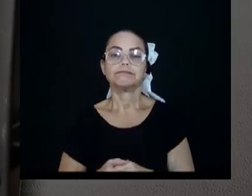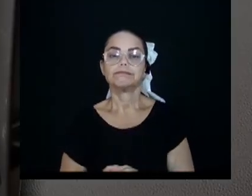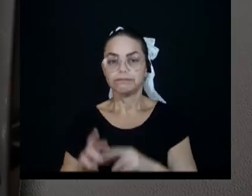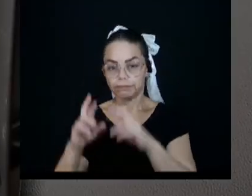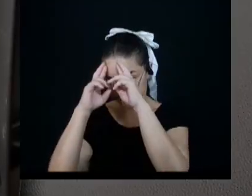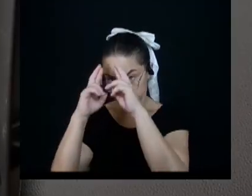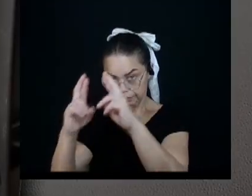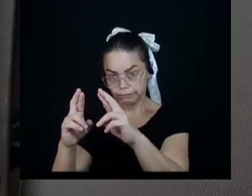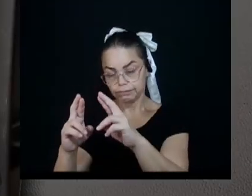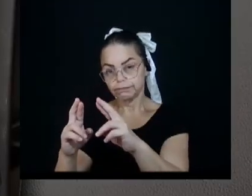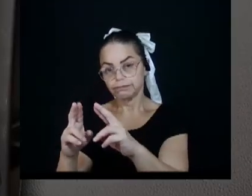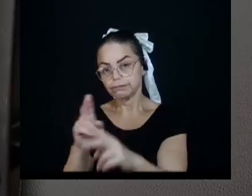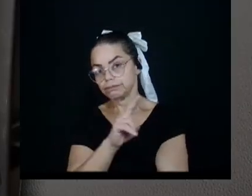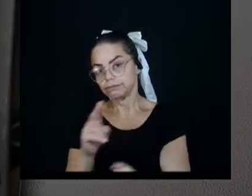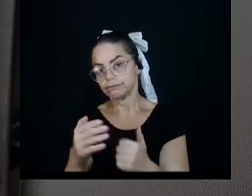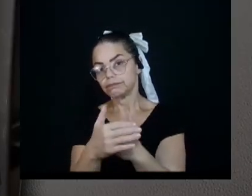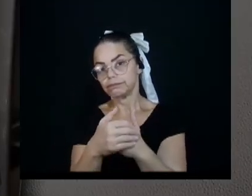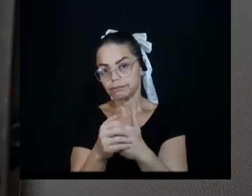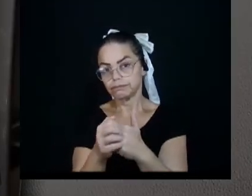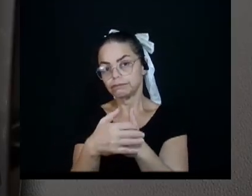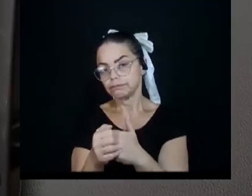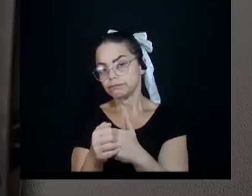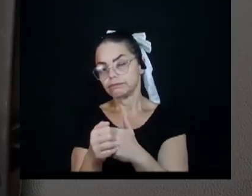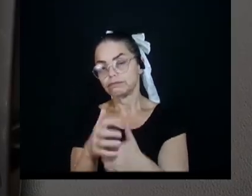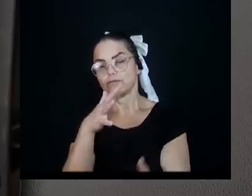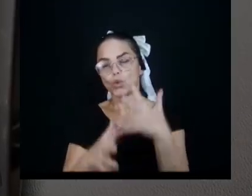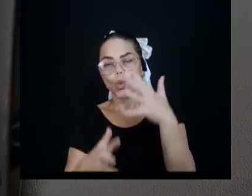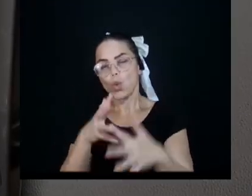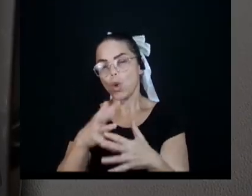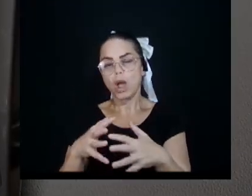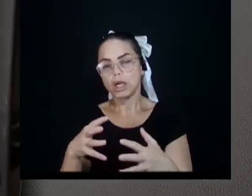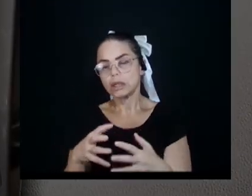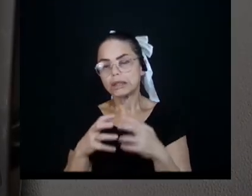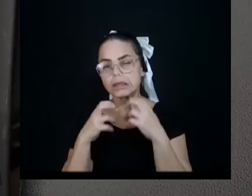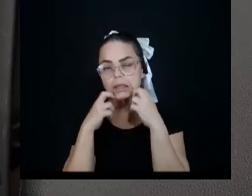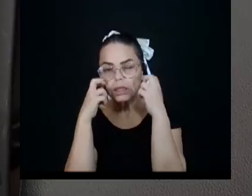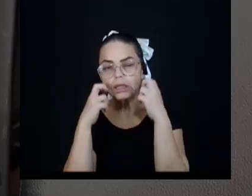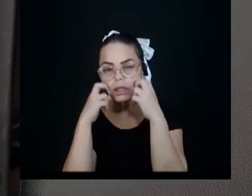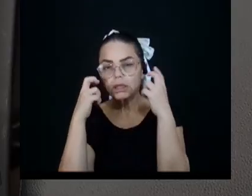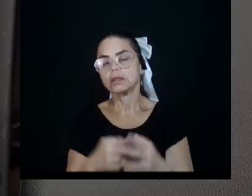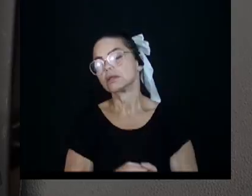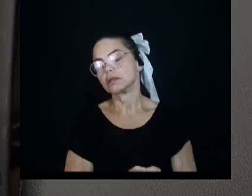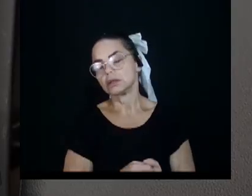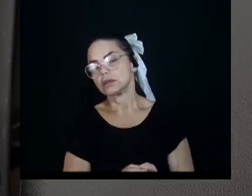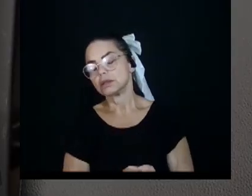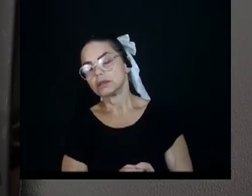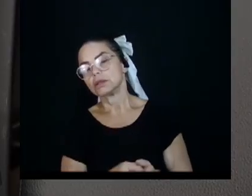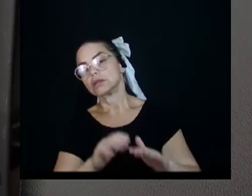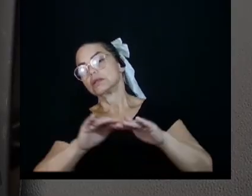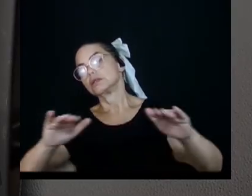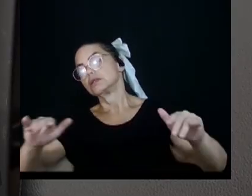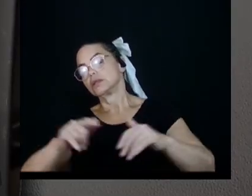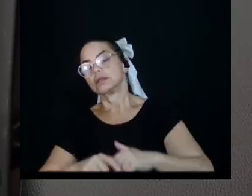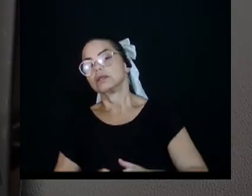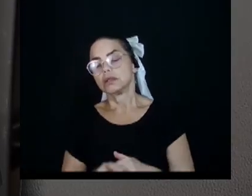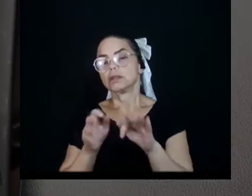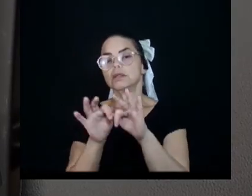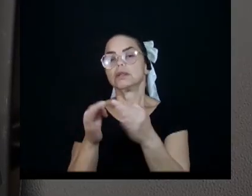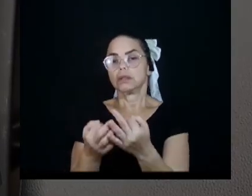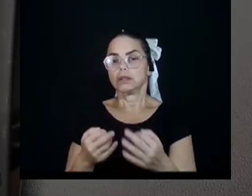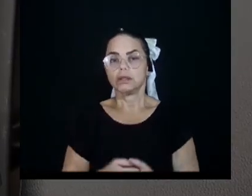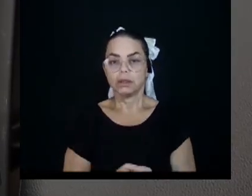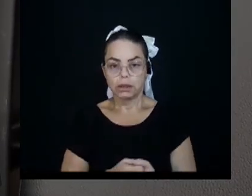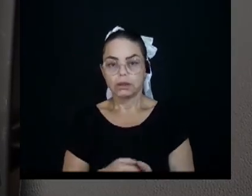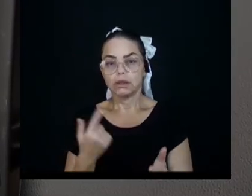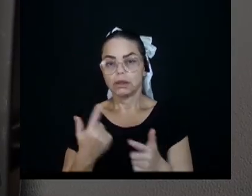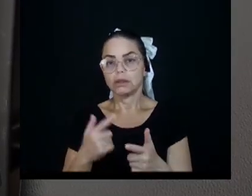afetivo, para não criar constrangimentos para essas crianças e para essas famílias, porque muitas vezes a